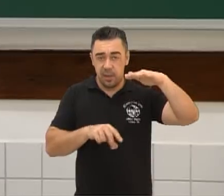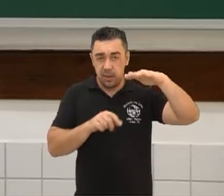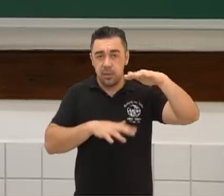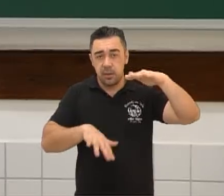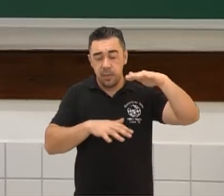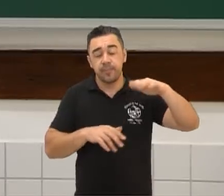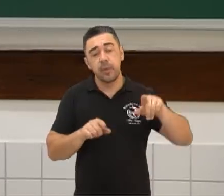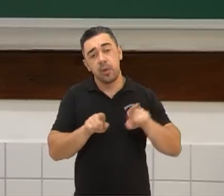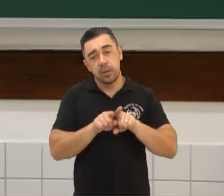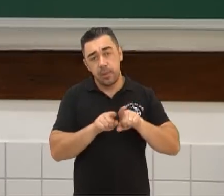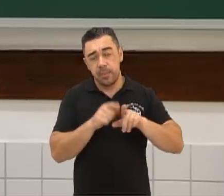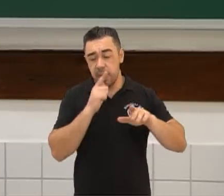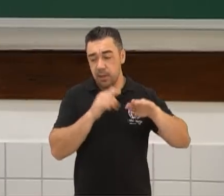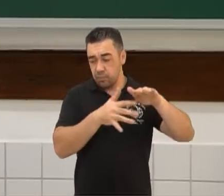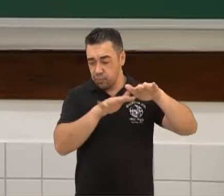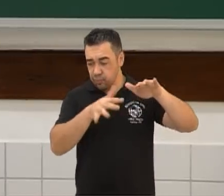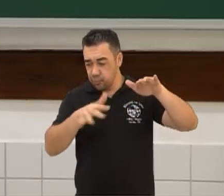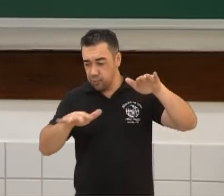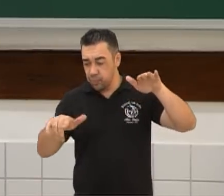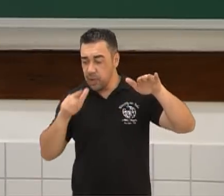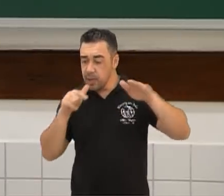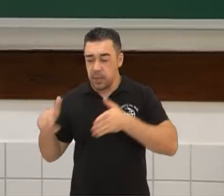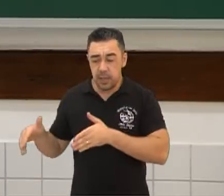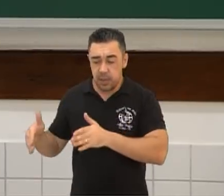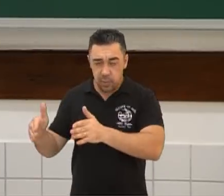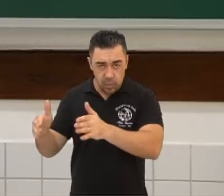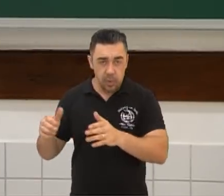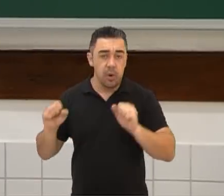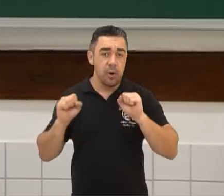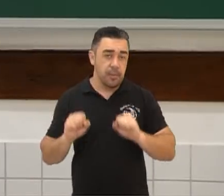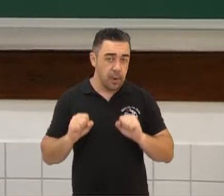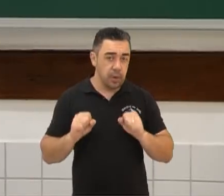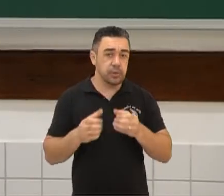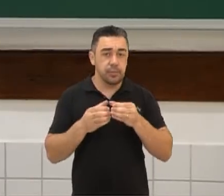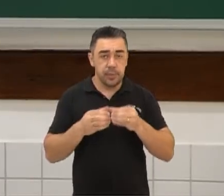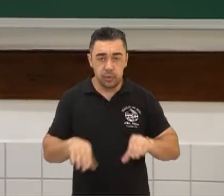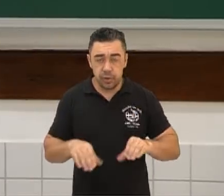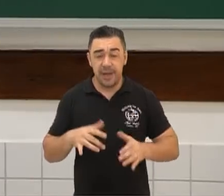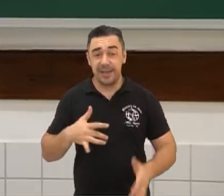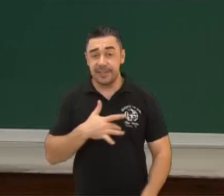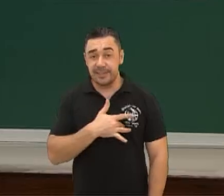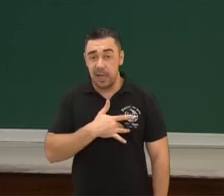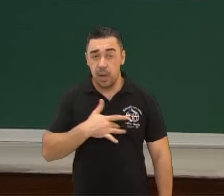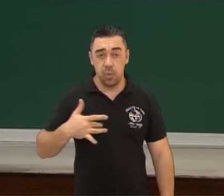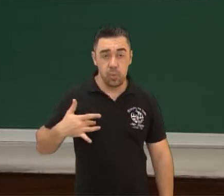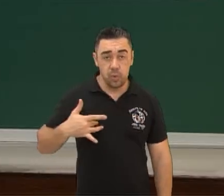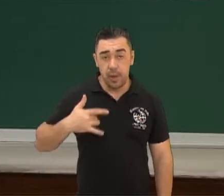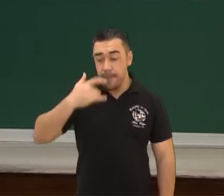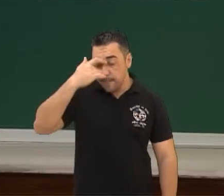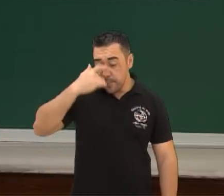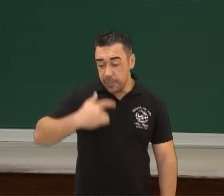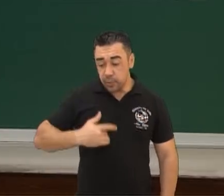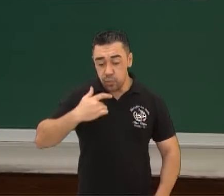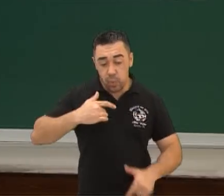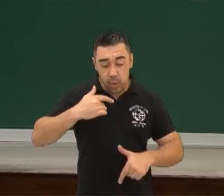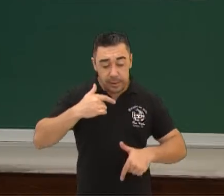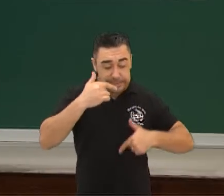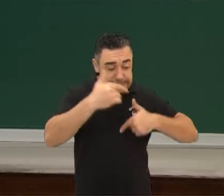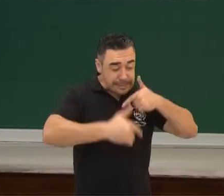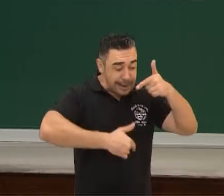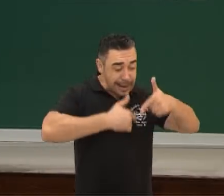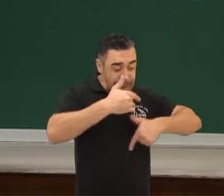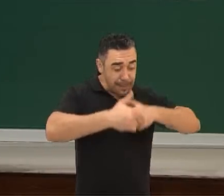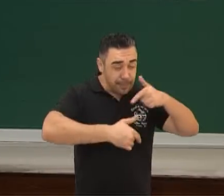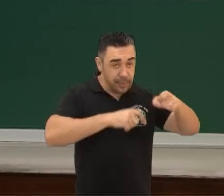para o rio, poluindo as águas do rio também. Pode prejudicar a saúde dos trabalhadores que estão no